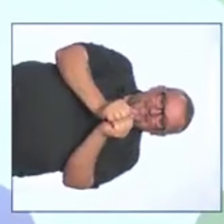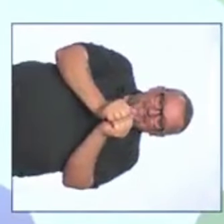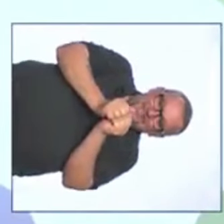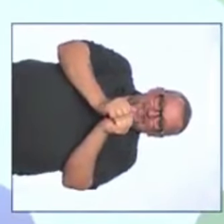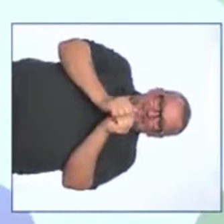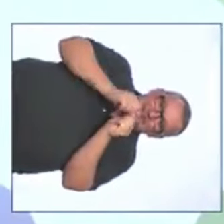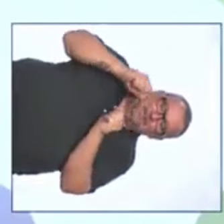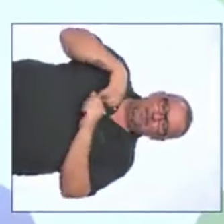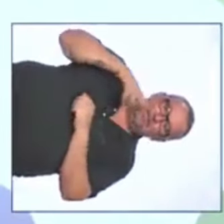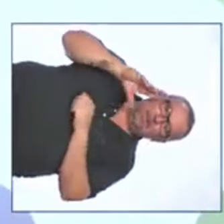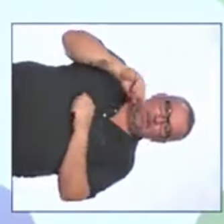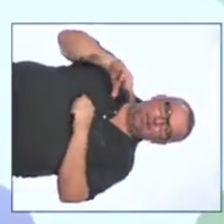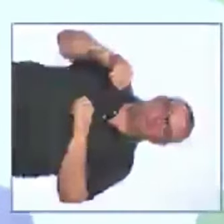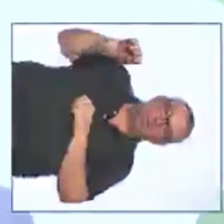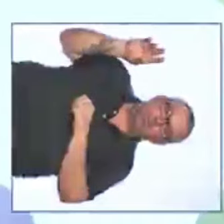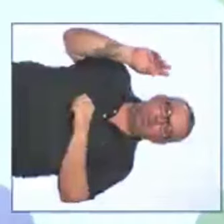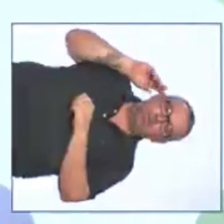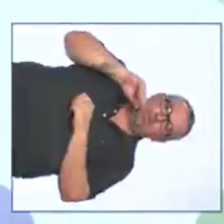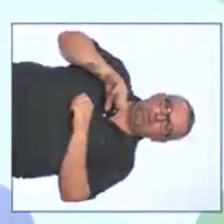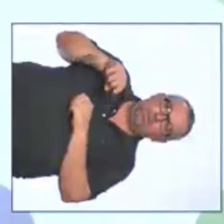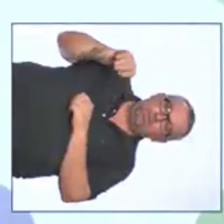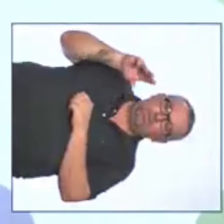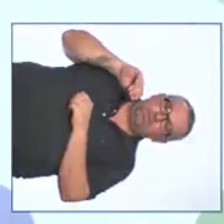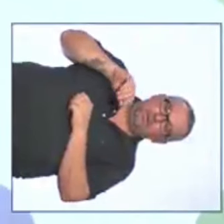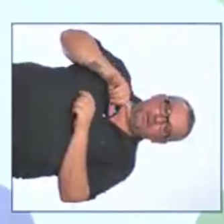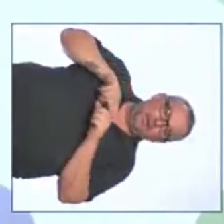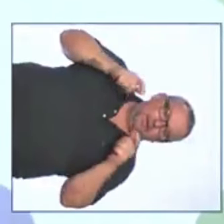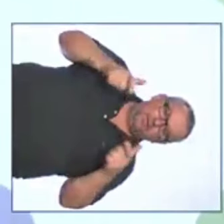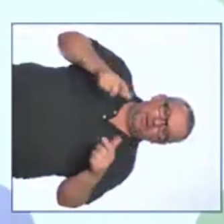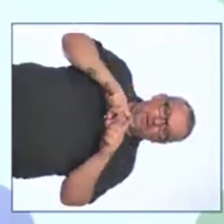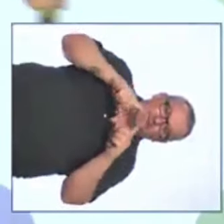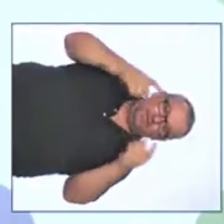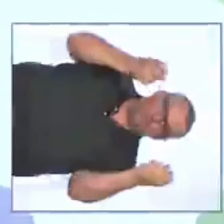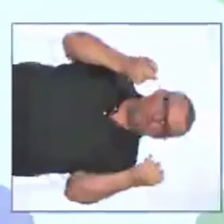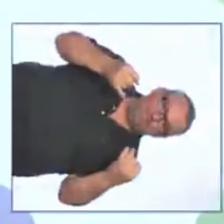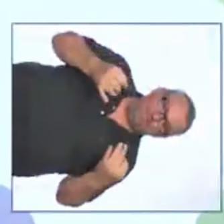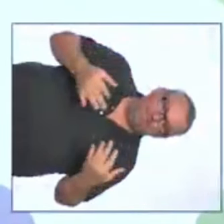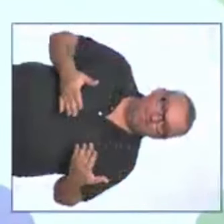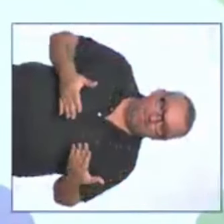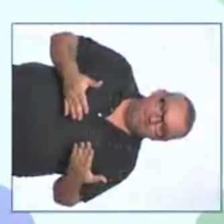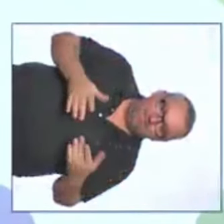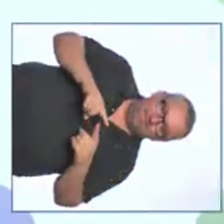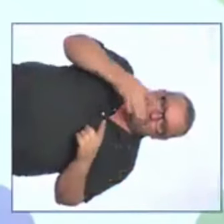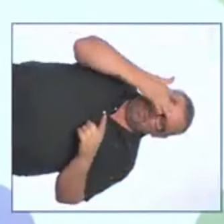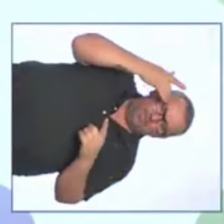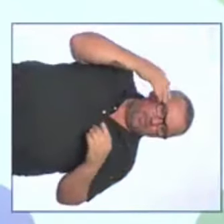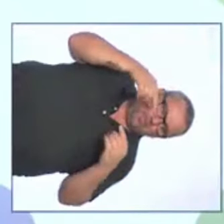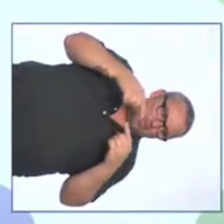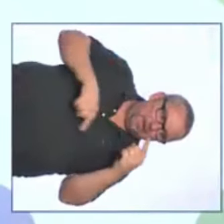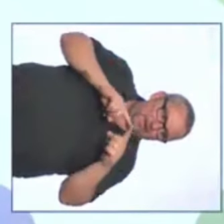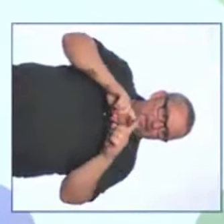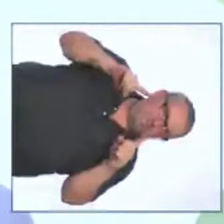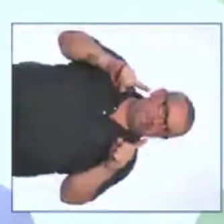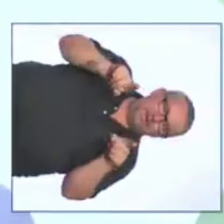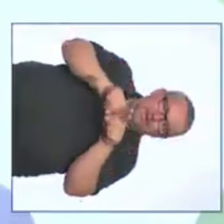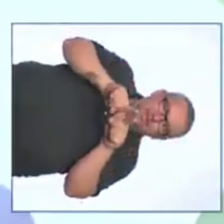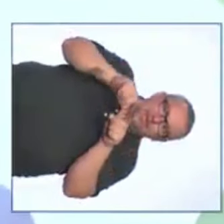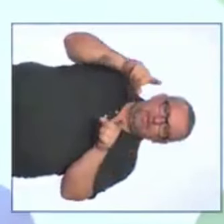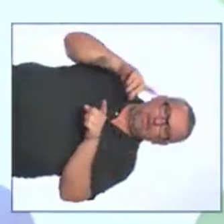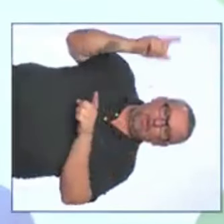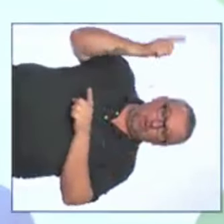fosse um monólogo da gente falando sozinho aqui ou se fosse uma explicação aleatória talvez ela não fizesse sentido e a gente só